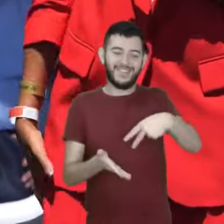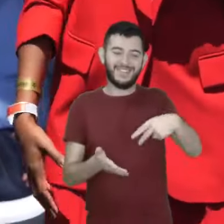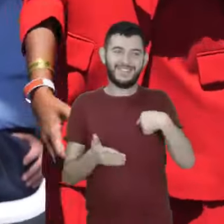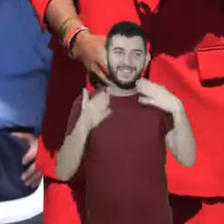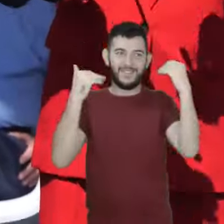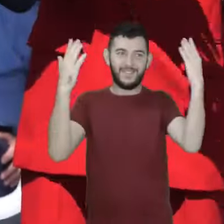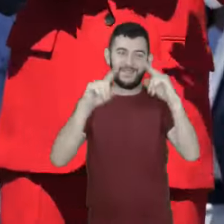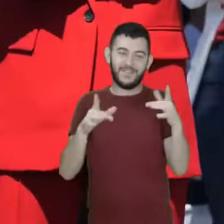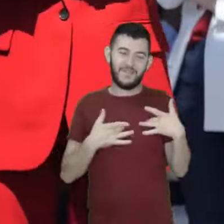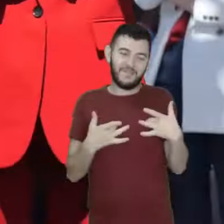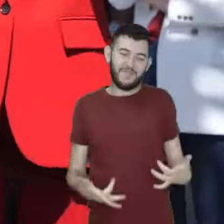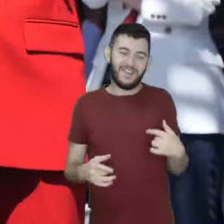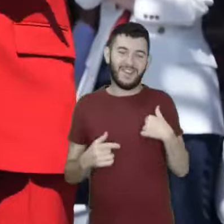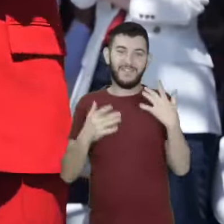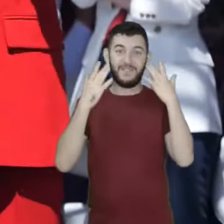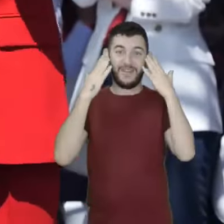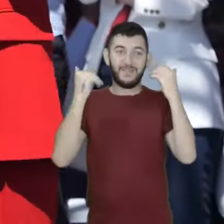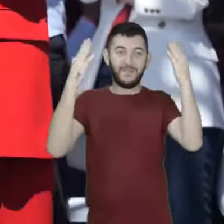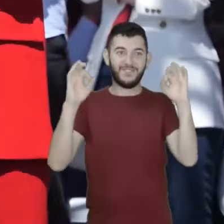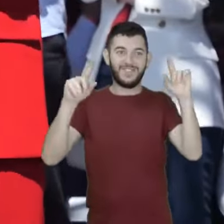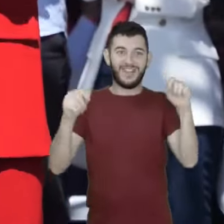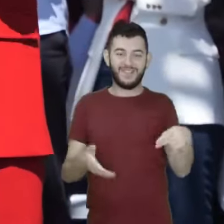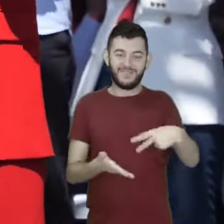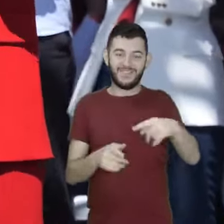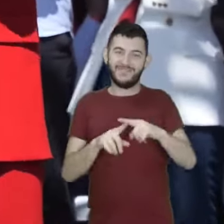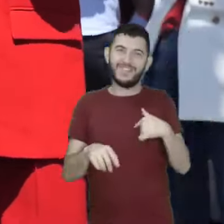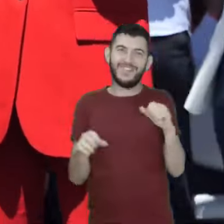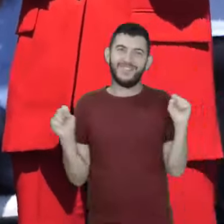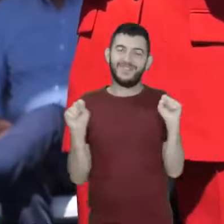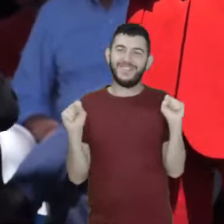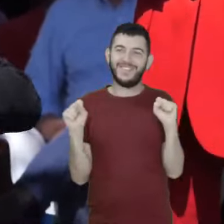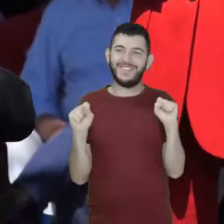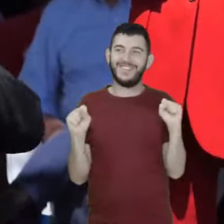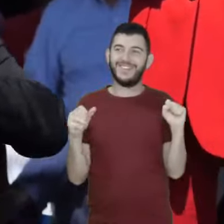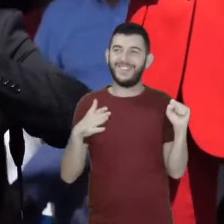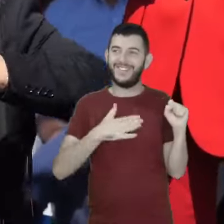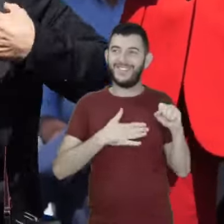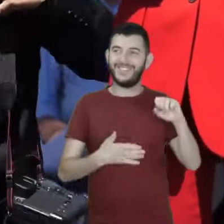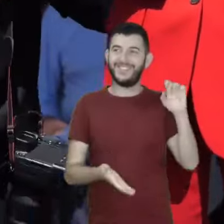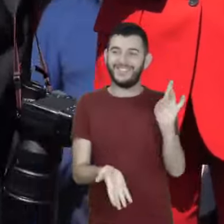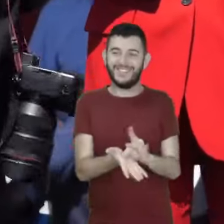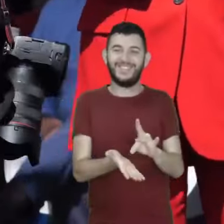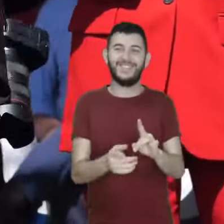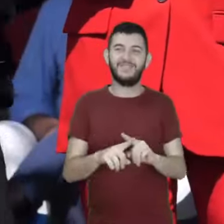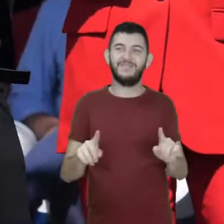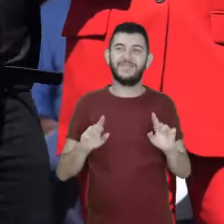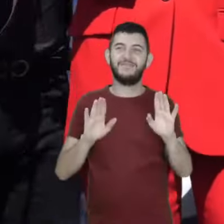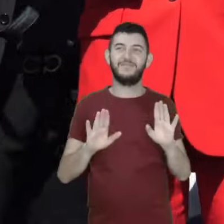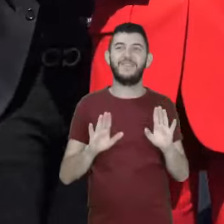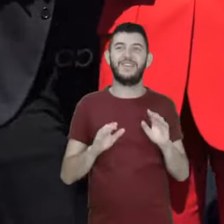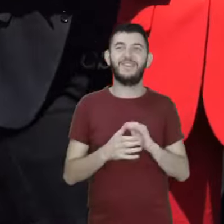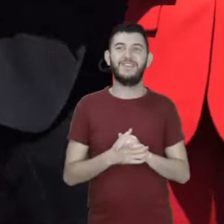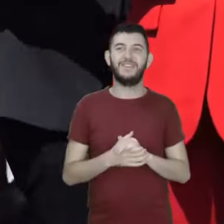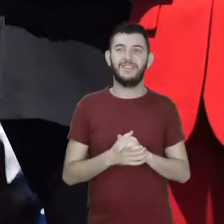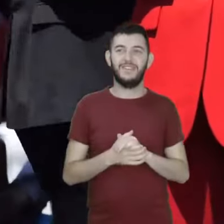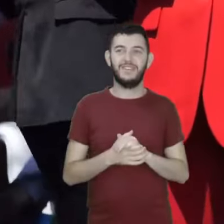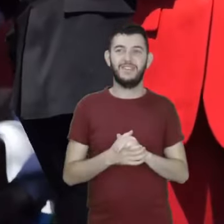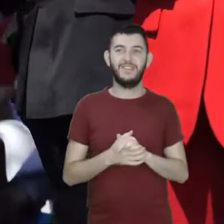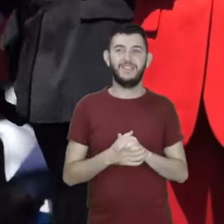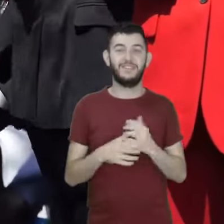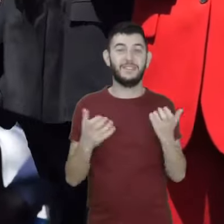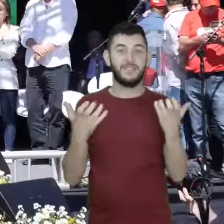gosto. Bom, então, companheiros, eu queria que vocês soubessem de uma coisa.